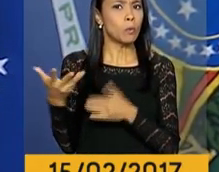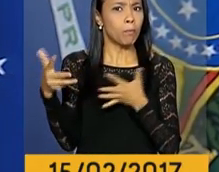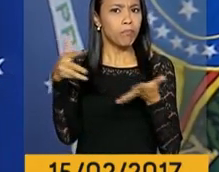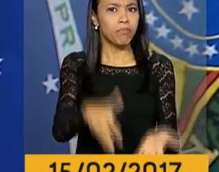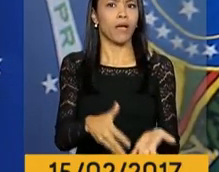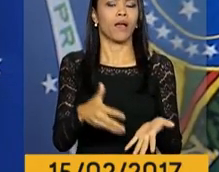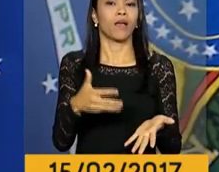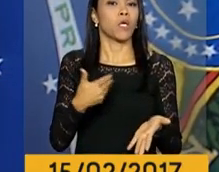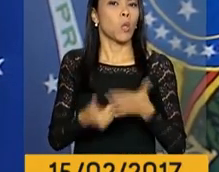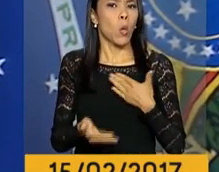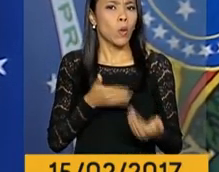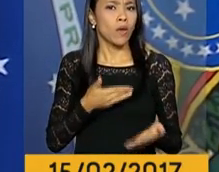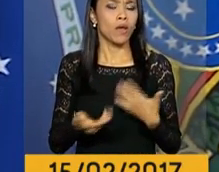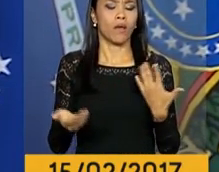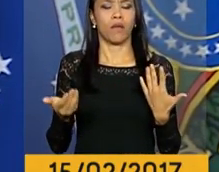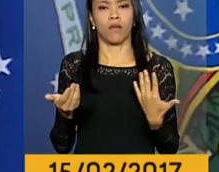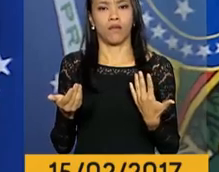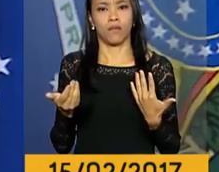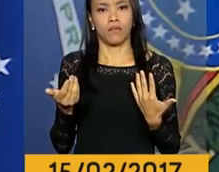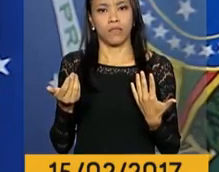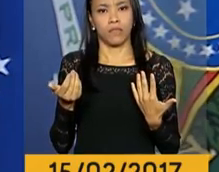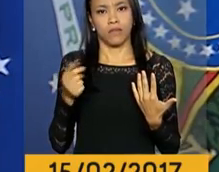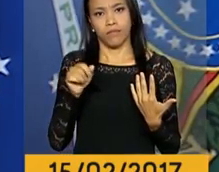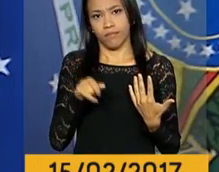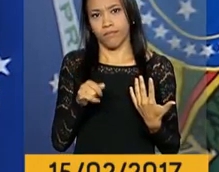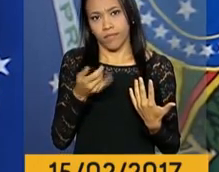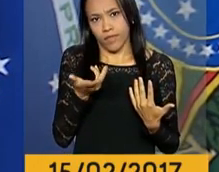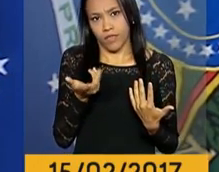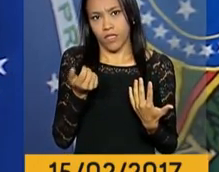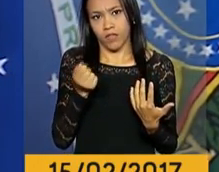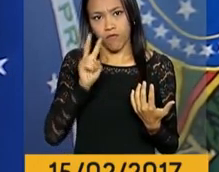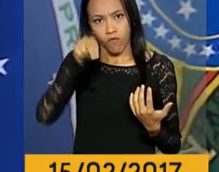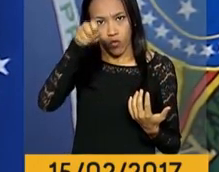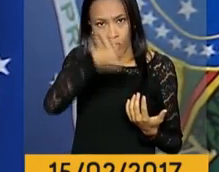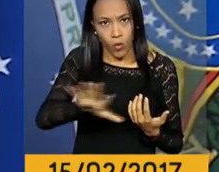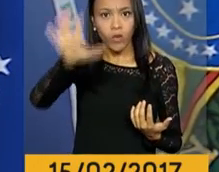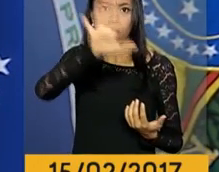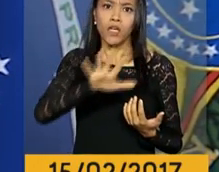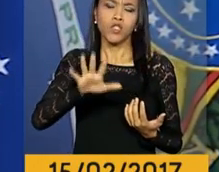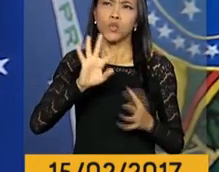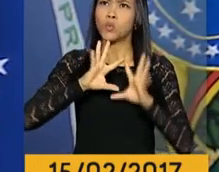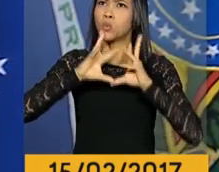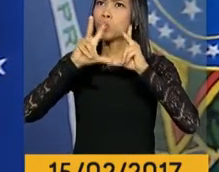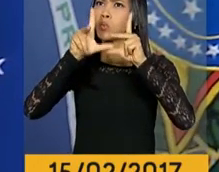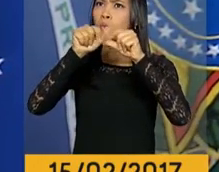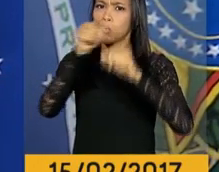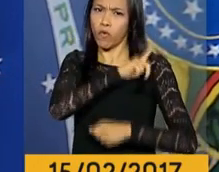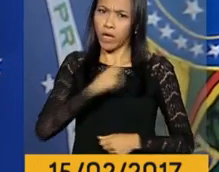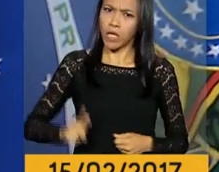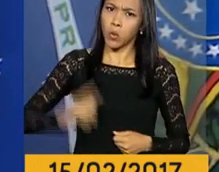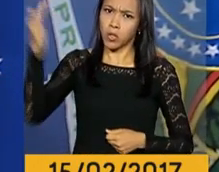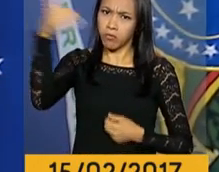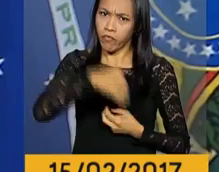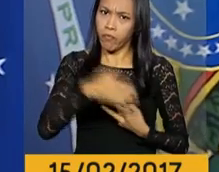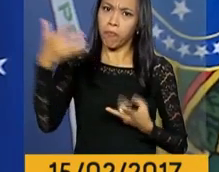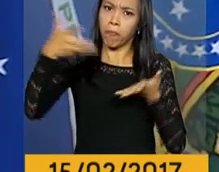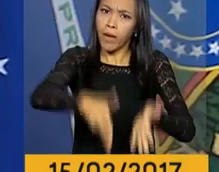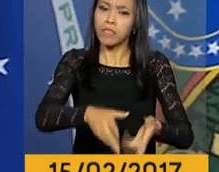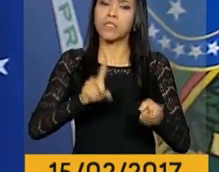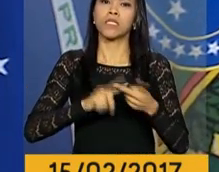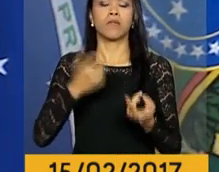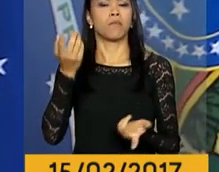Eu vejo que todo e qualquer ato que se dirija, senador Garibalde é o Nordeste. Os governadores comparecem, os vice-governadores comparecem,